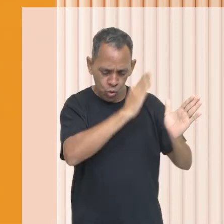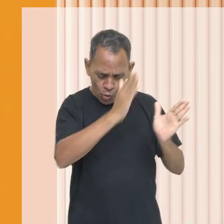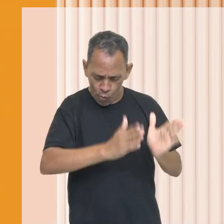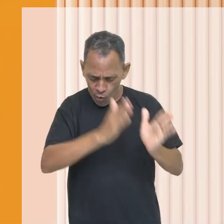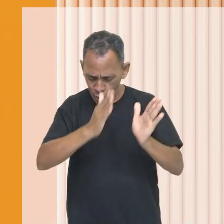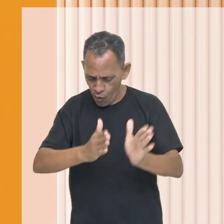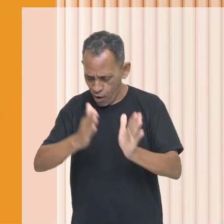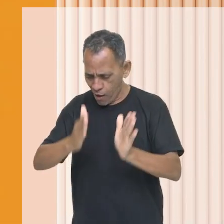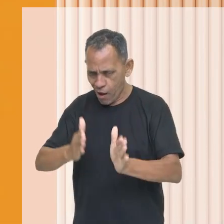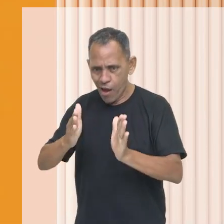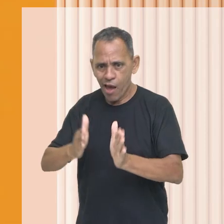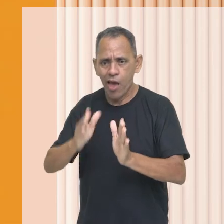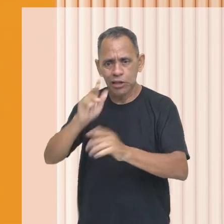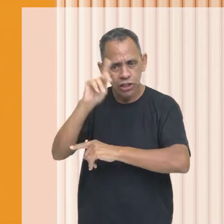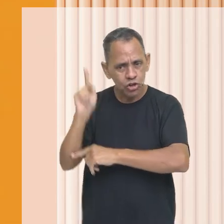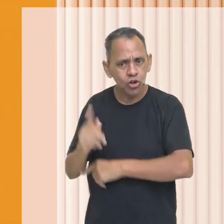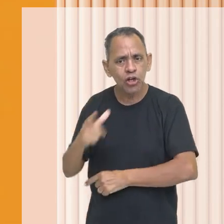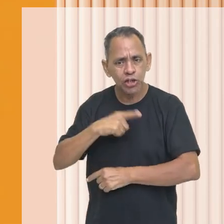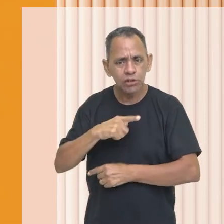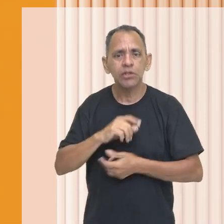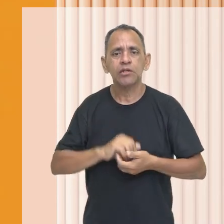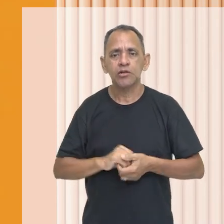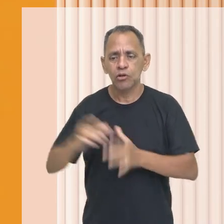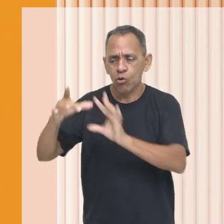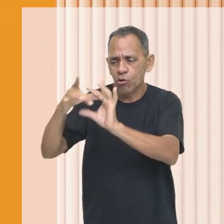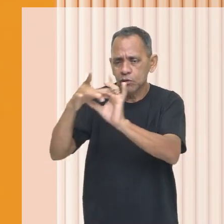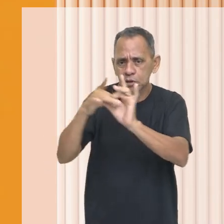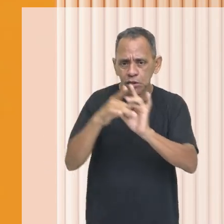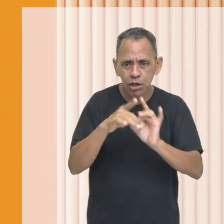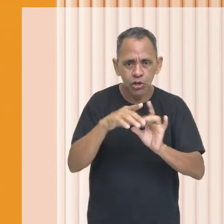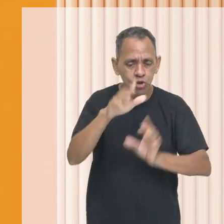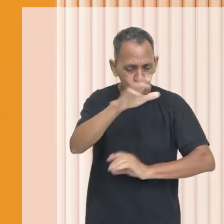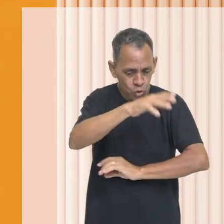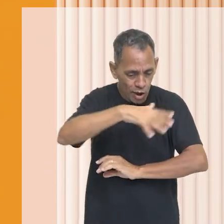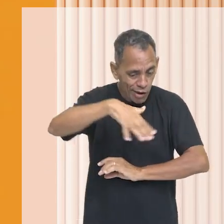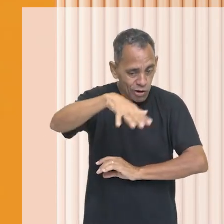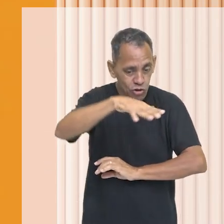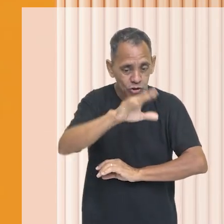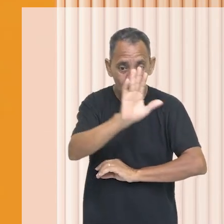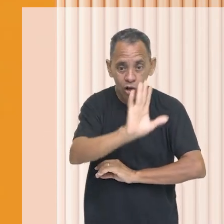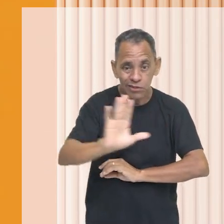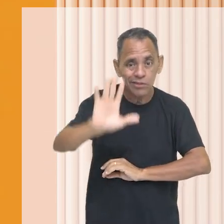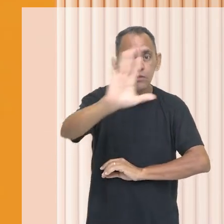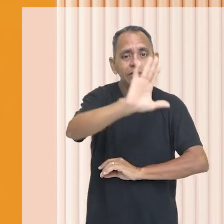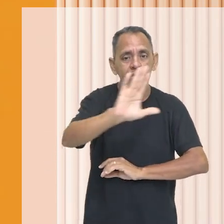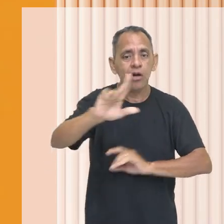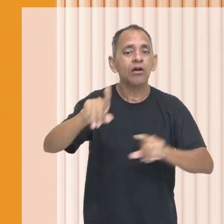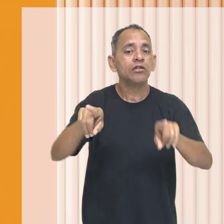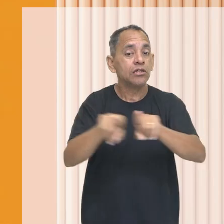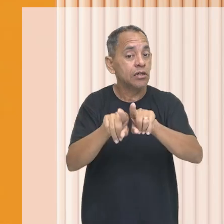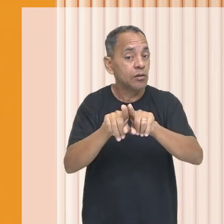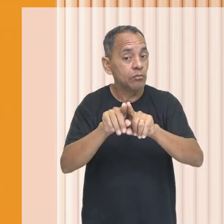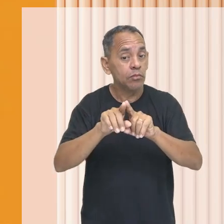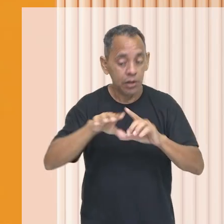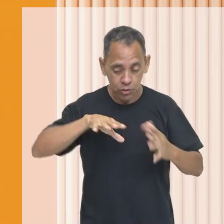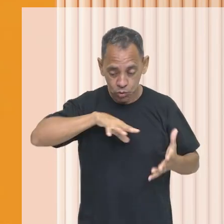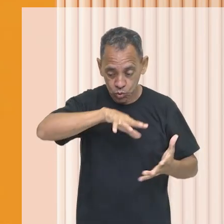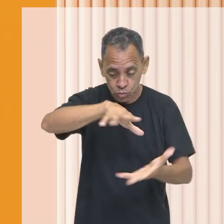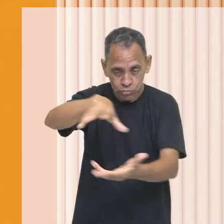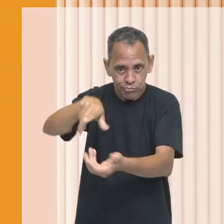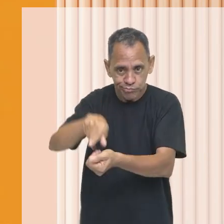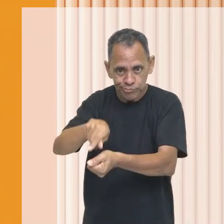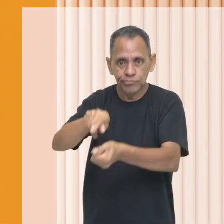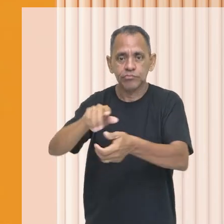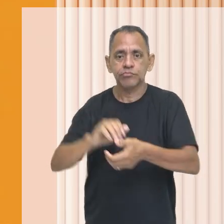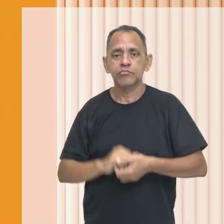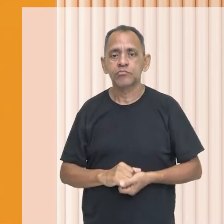um contexto regional, um contexto nacional e também mundial.